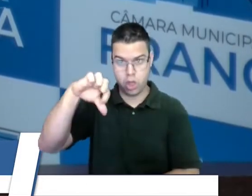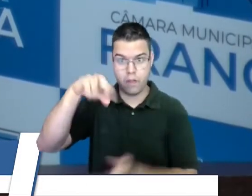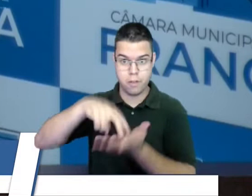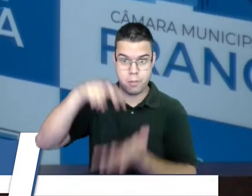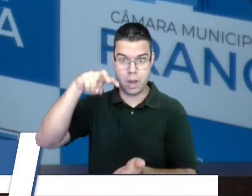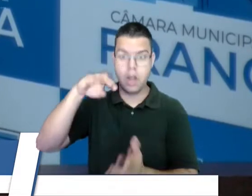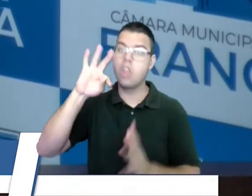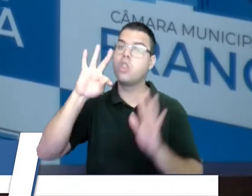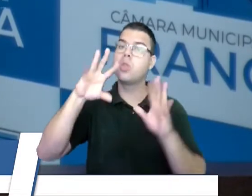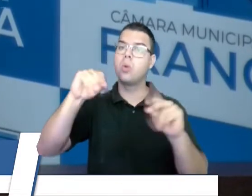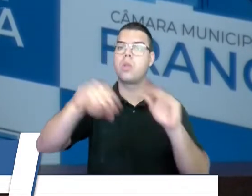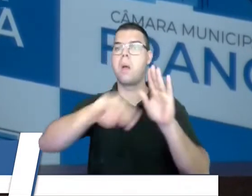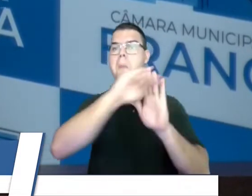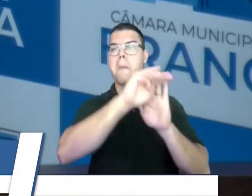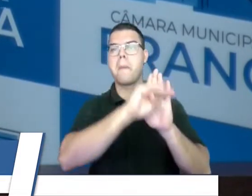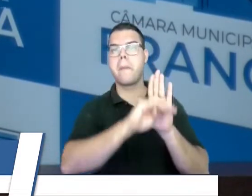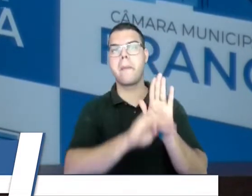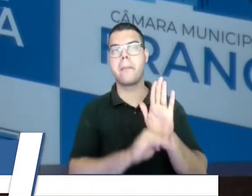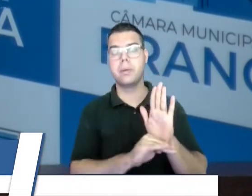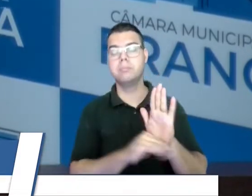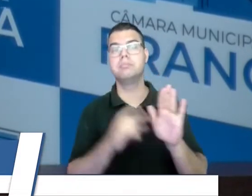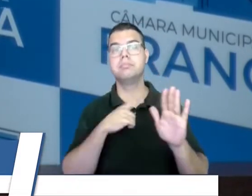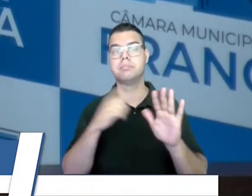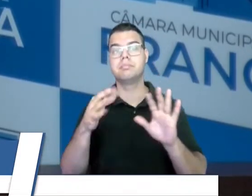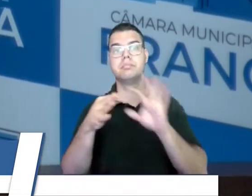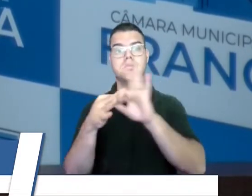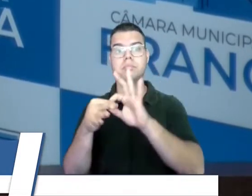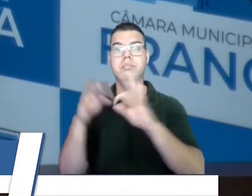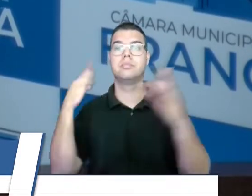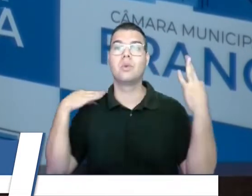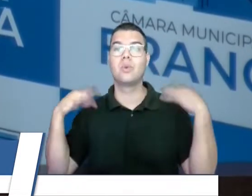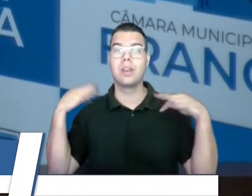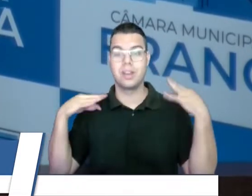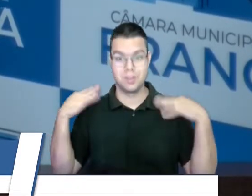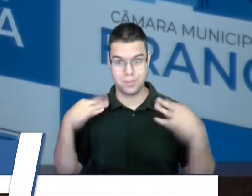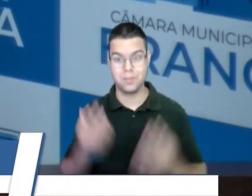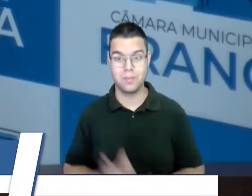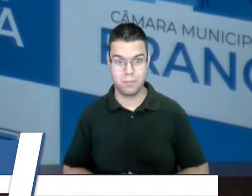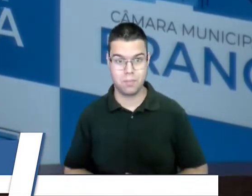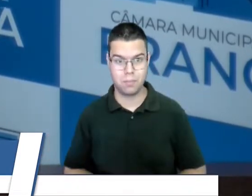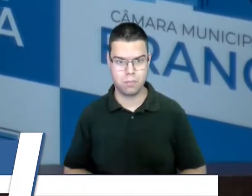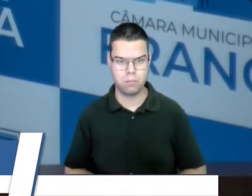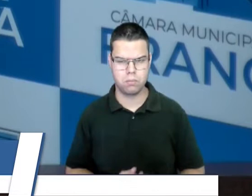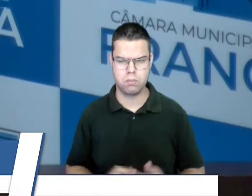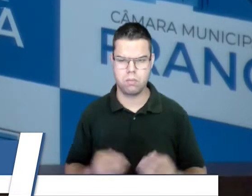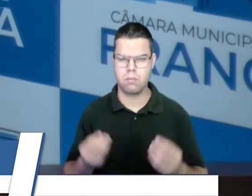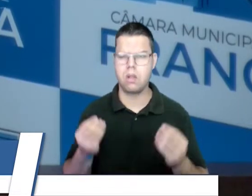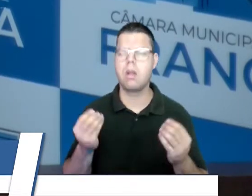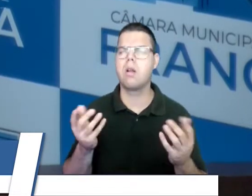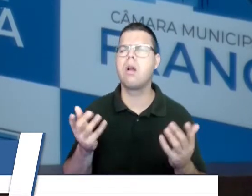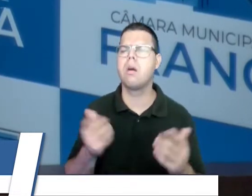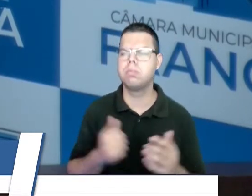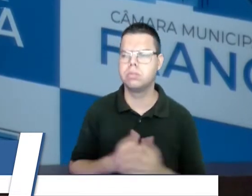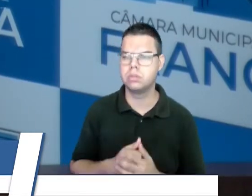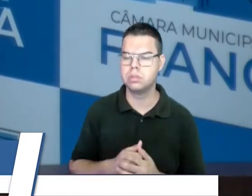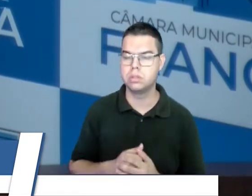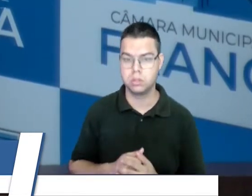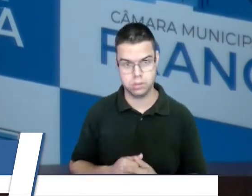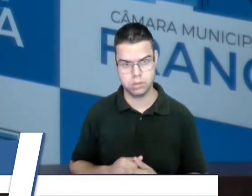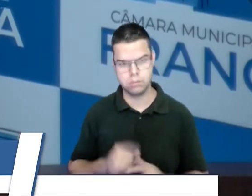foram tratadas aqui estão relacionadas ao turismo. Agora, e como que elas estão relacionadas ao turismo, Rosana? Por